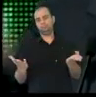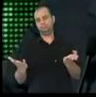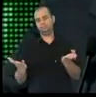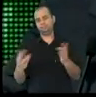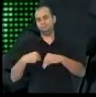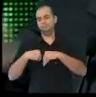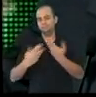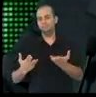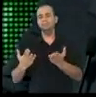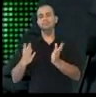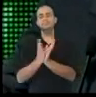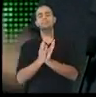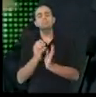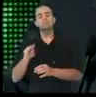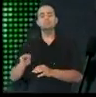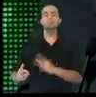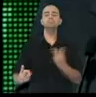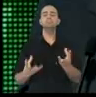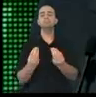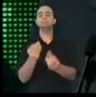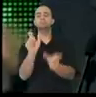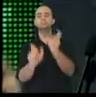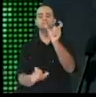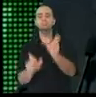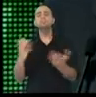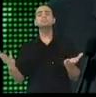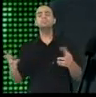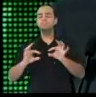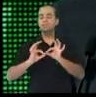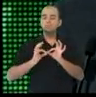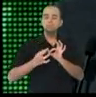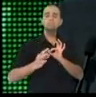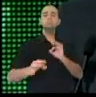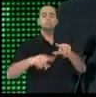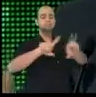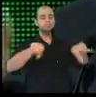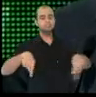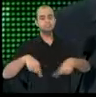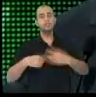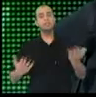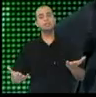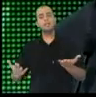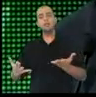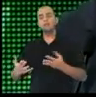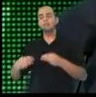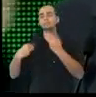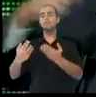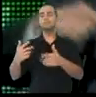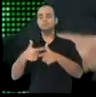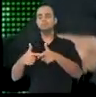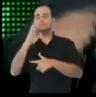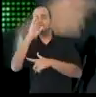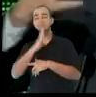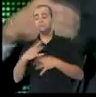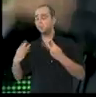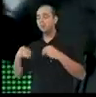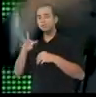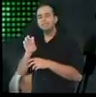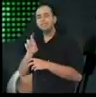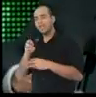são milhares e milhares de hectares. Então vamos comprar um problema de graça, está sobrando terra para distribuir,